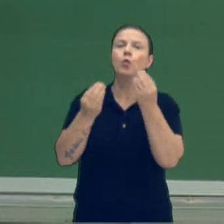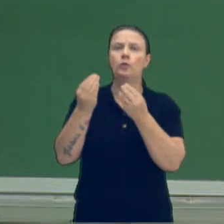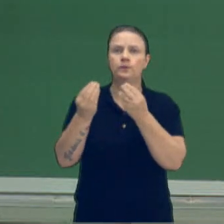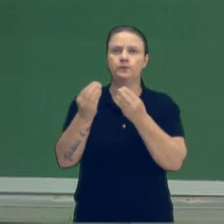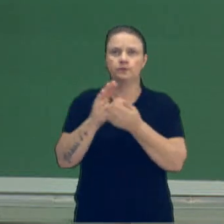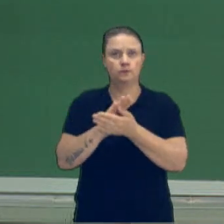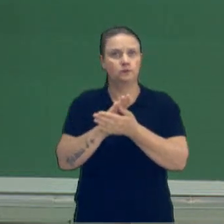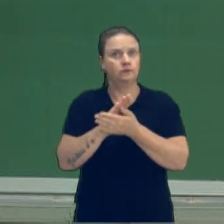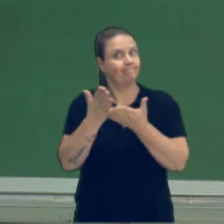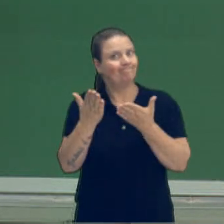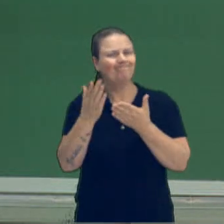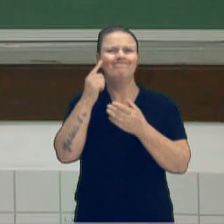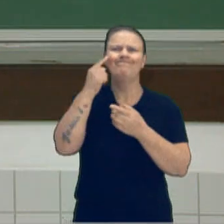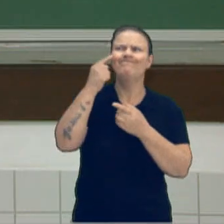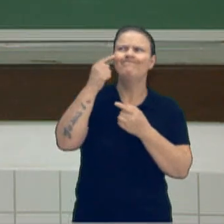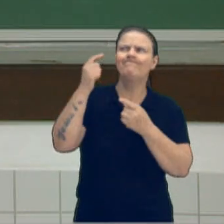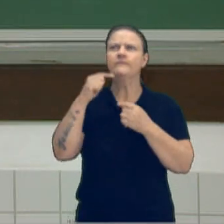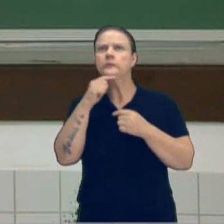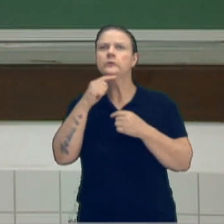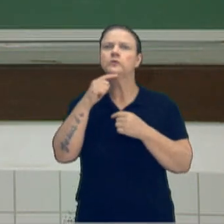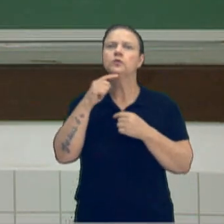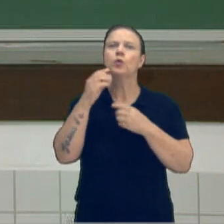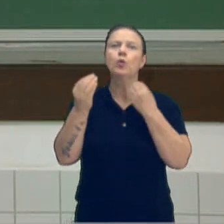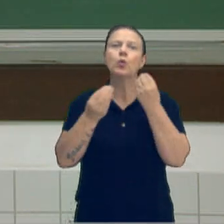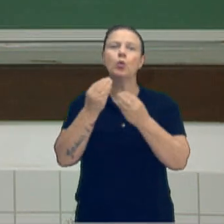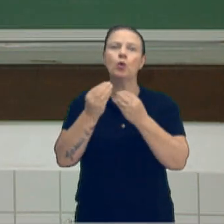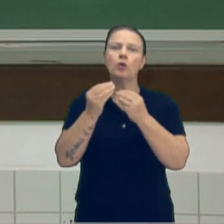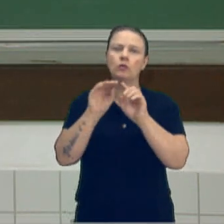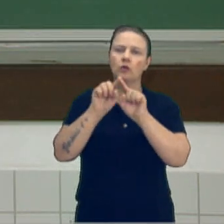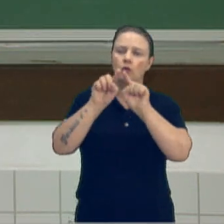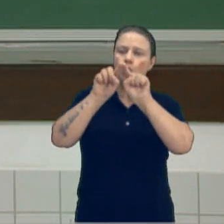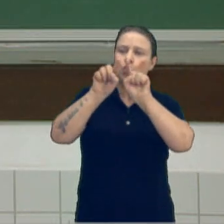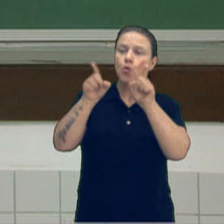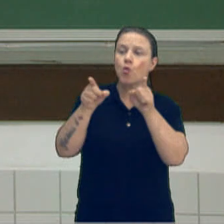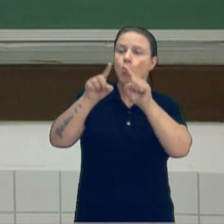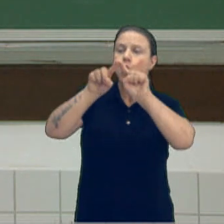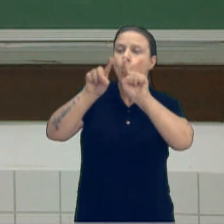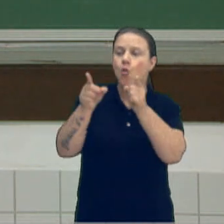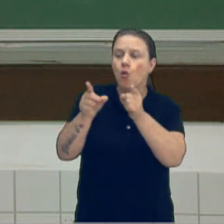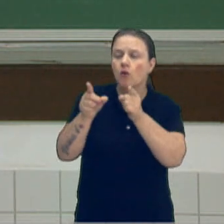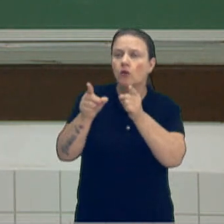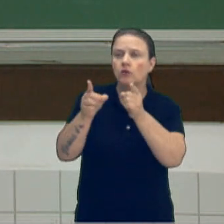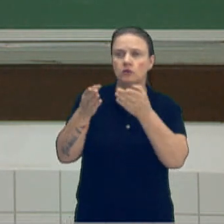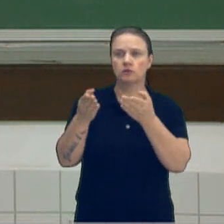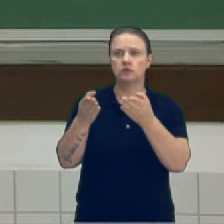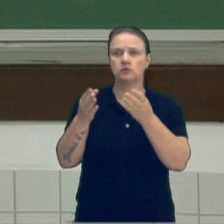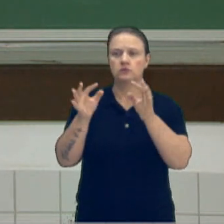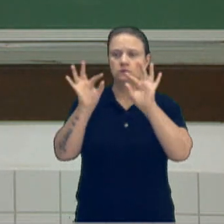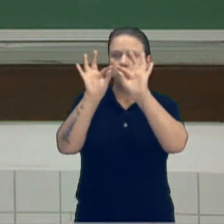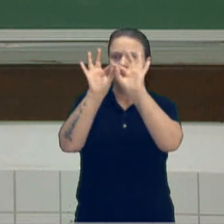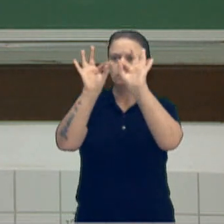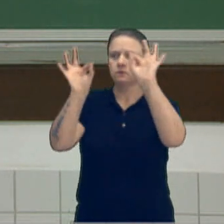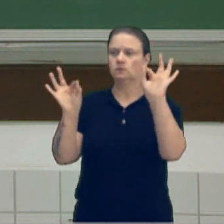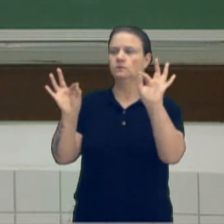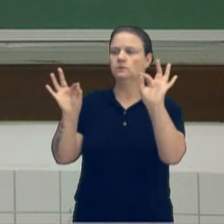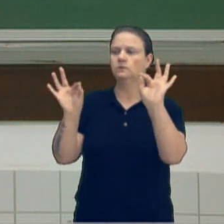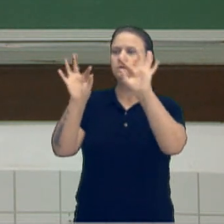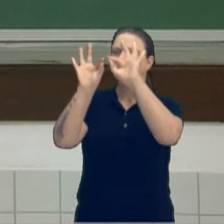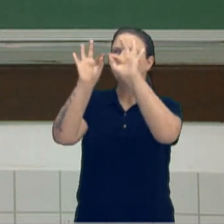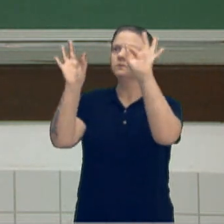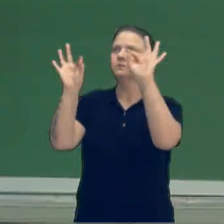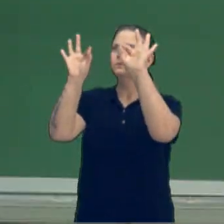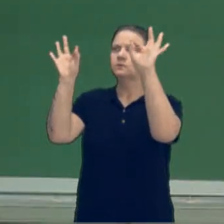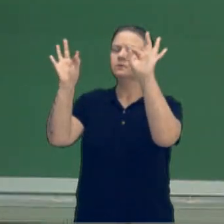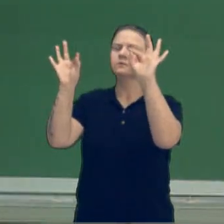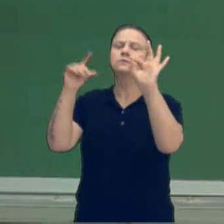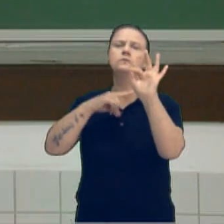segunda semi-reta aqui, a gente está andando o quê? Num pedacinho curvo. Tá certo? E a gente viu que cada pedacinho curvo desse aqui